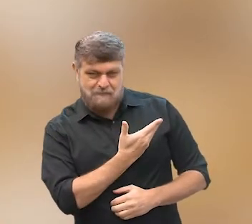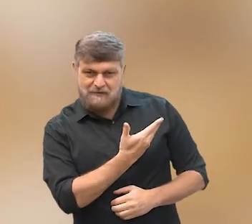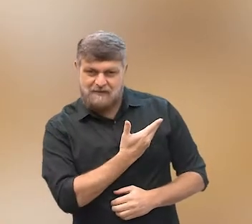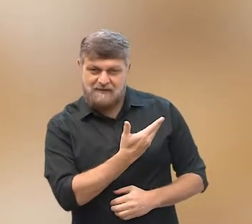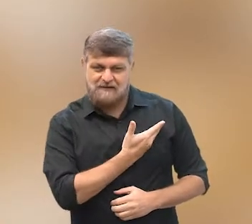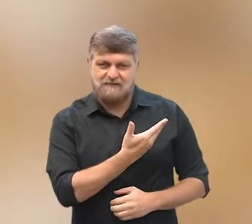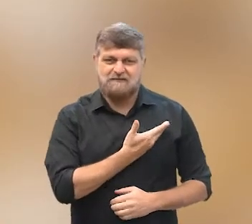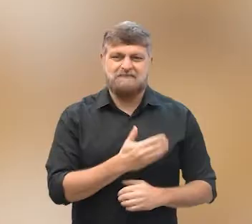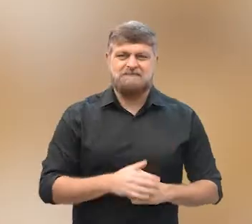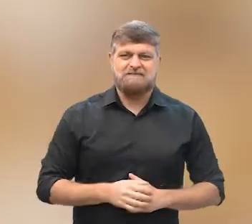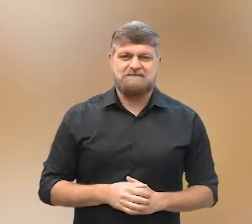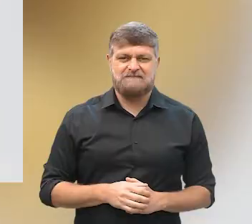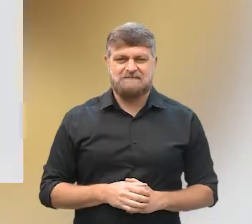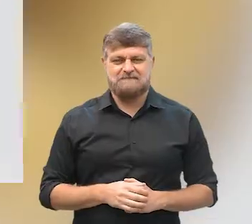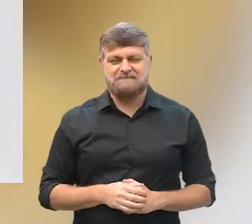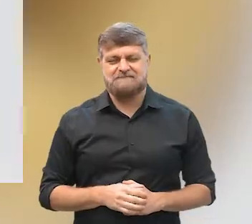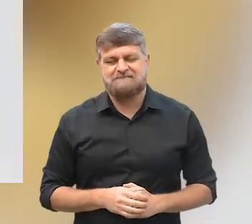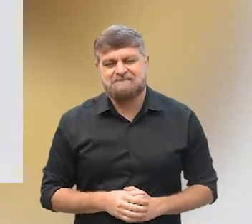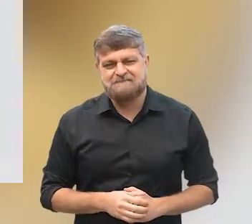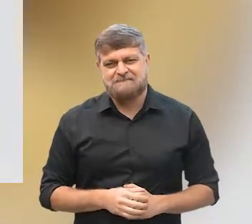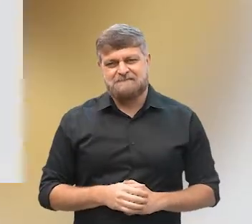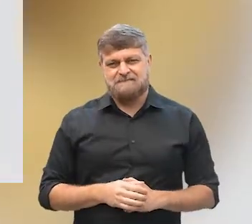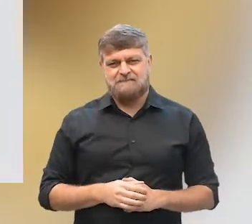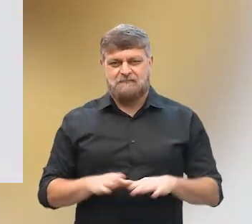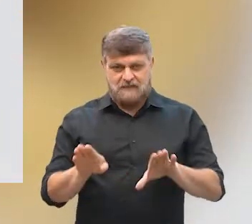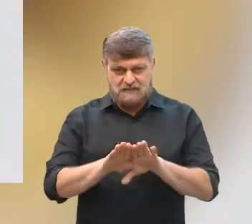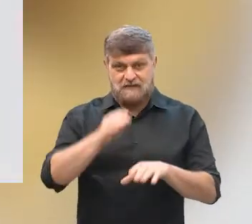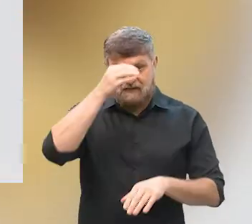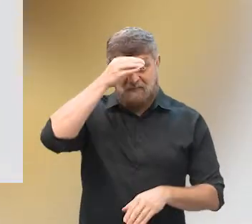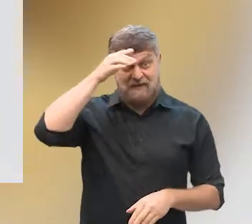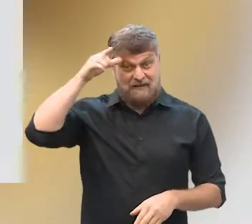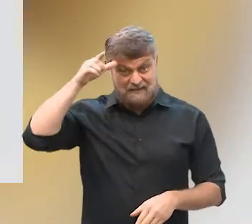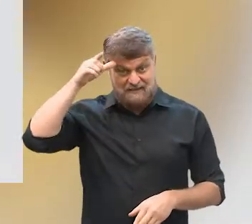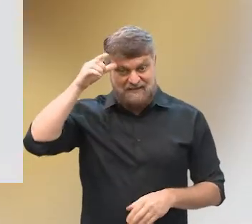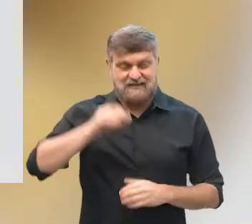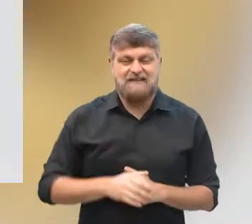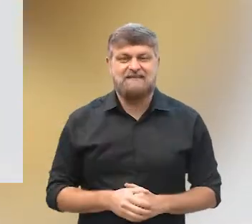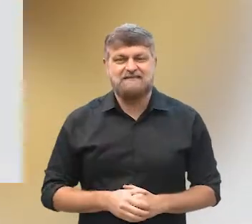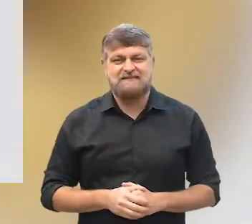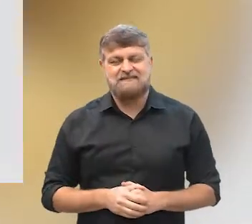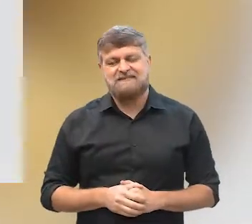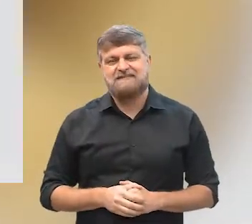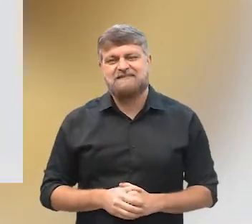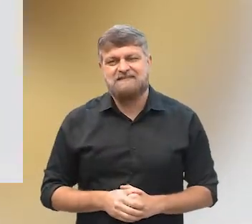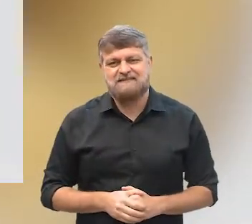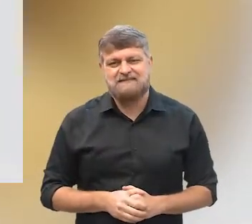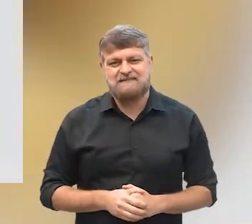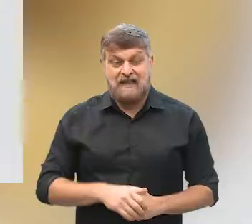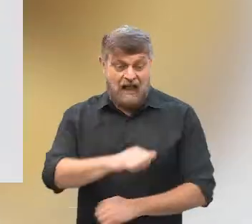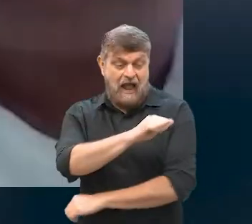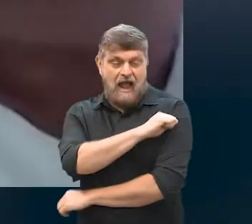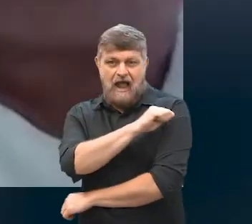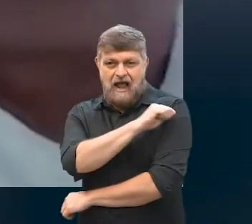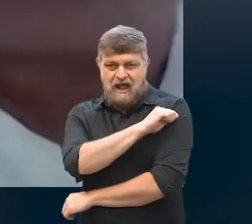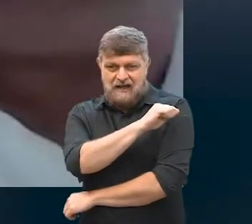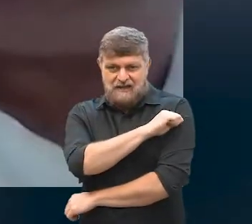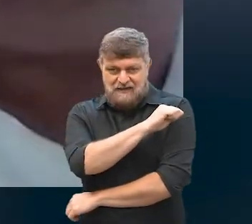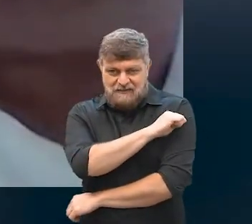amigos e de clientes meus, de